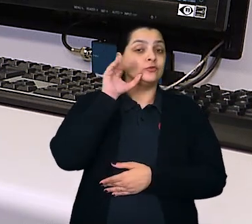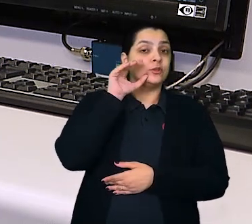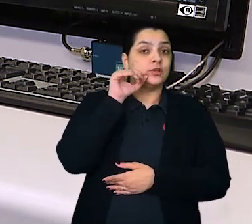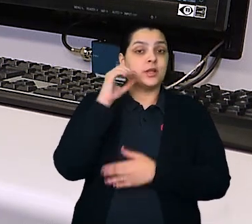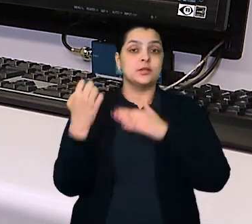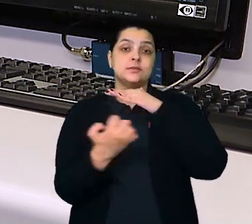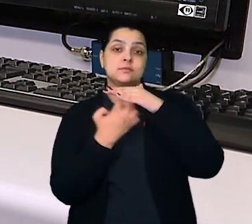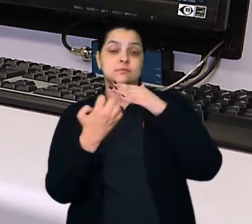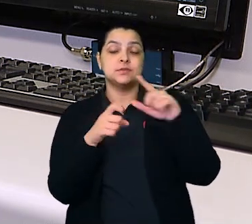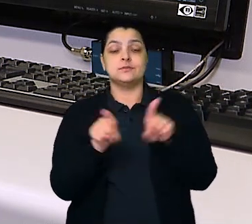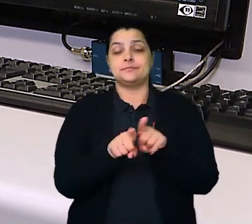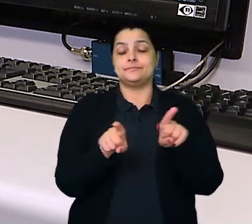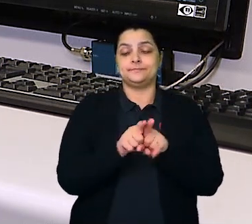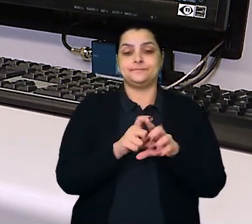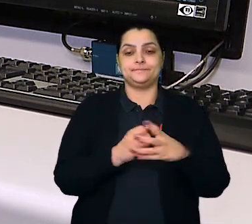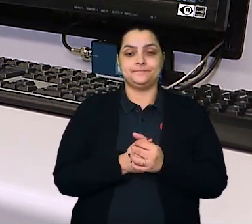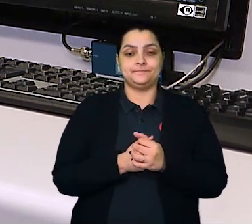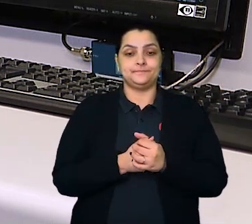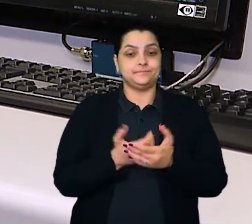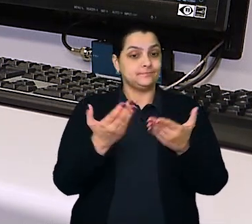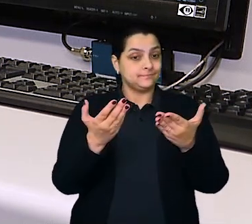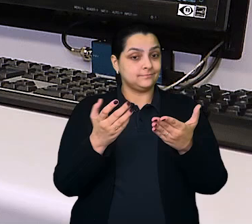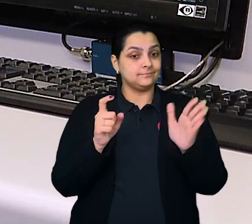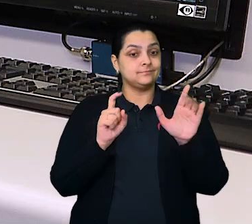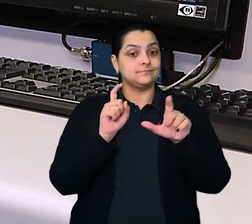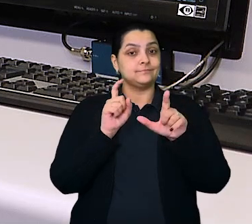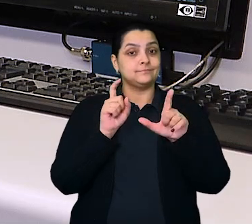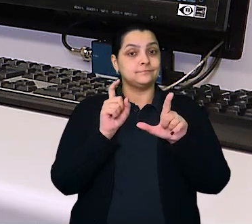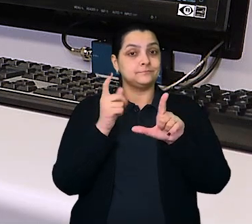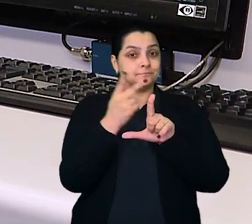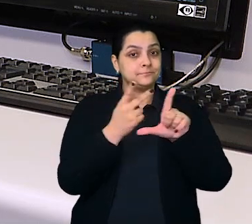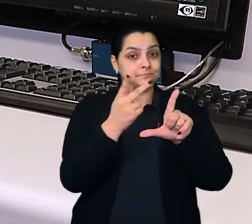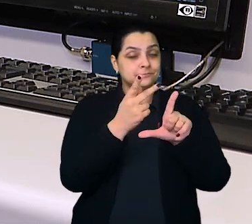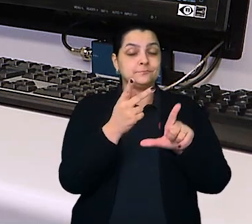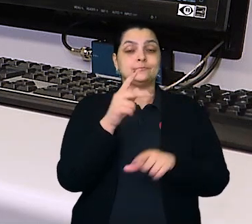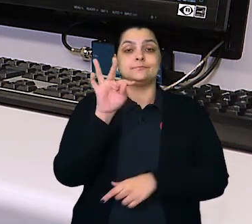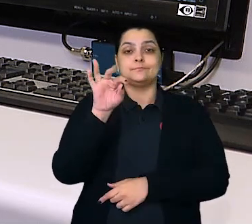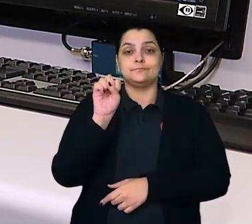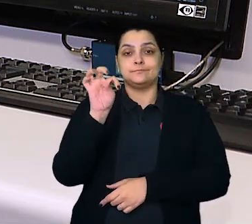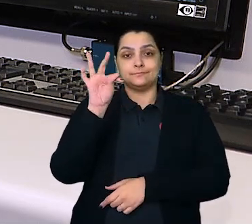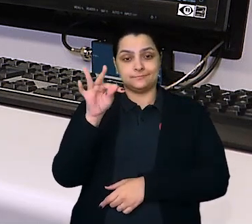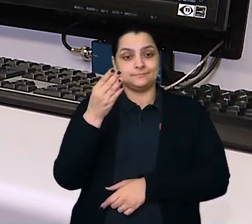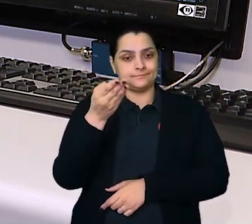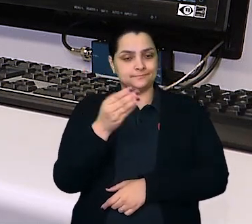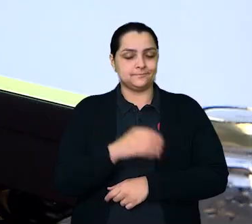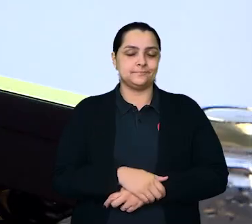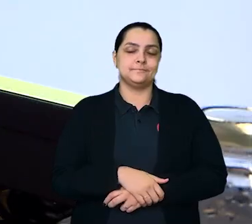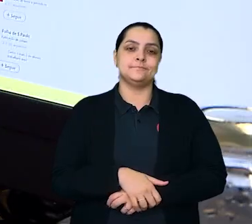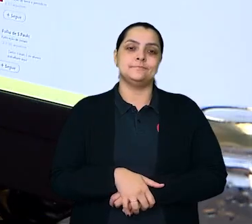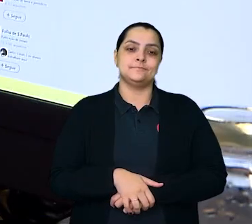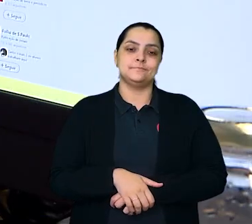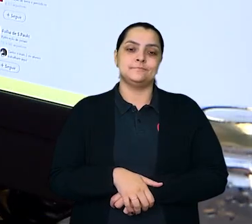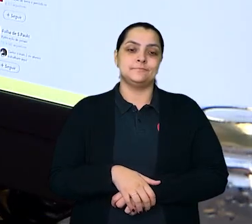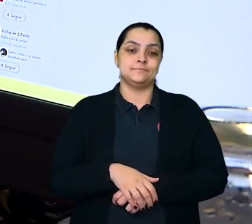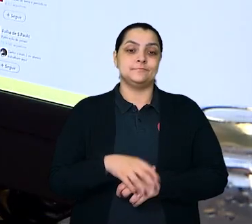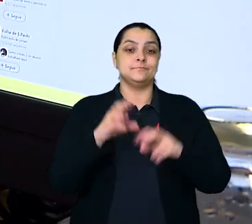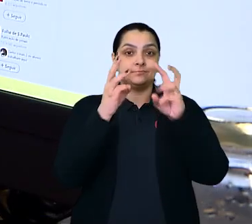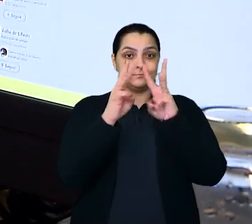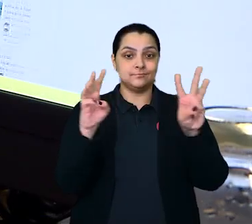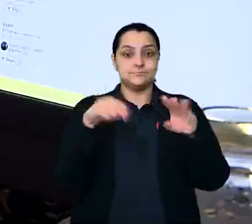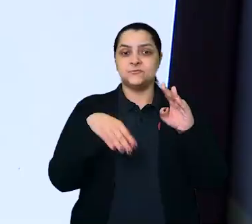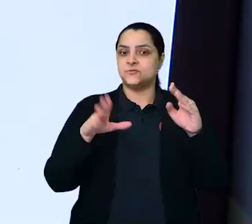e empregadores. Para seguir, basta buscar por TST, Tribunal Superior do Trabalho. A página